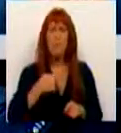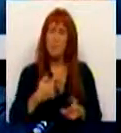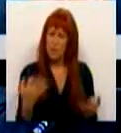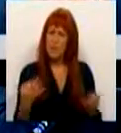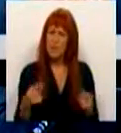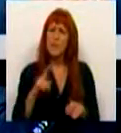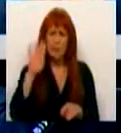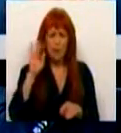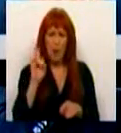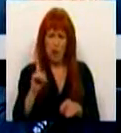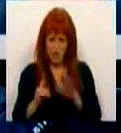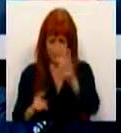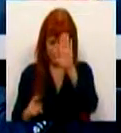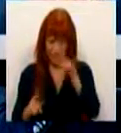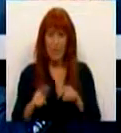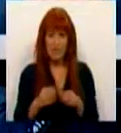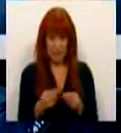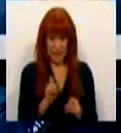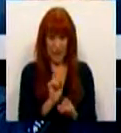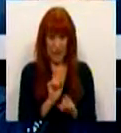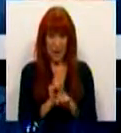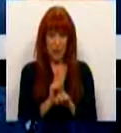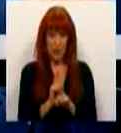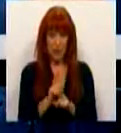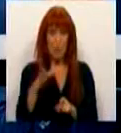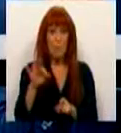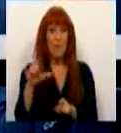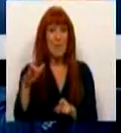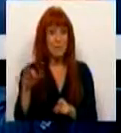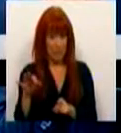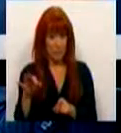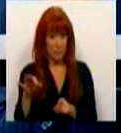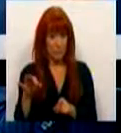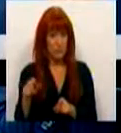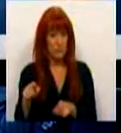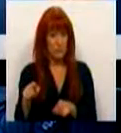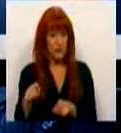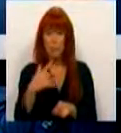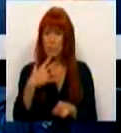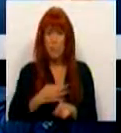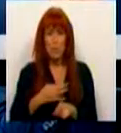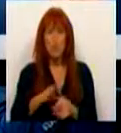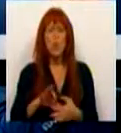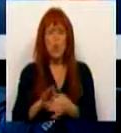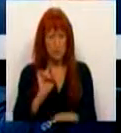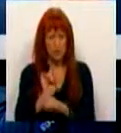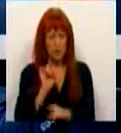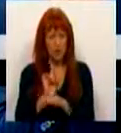que reconhecer o seguinte, nesta matéria o PCP é totalmente